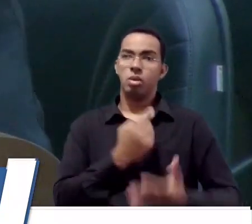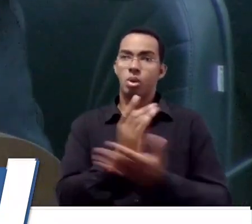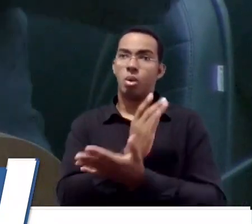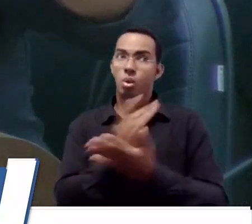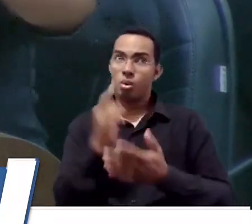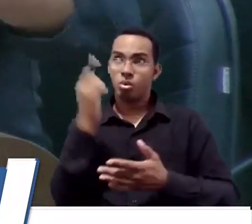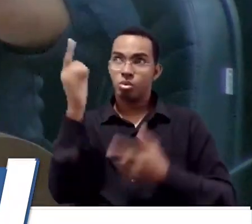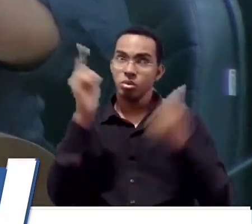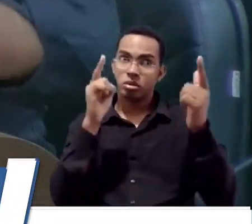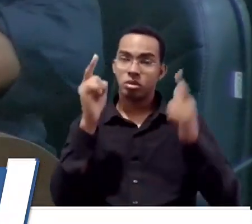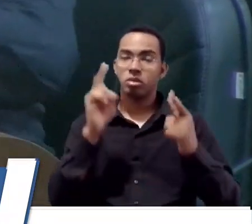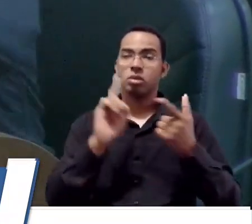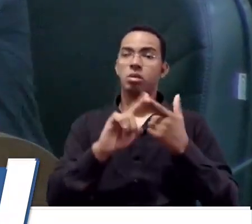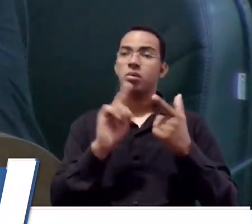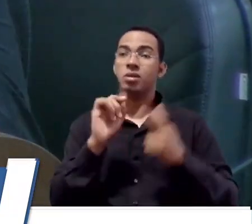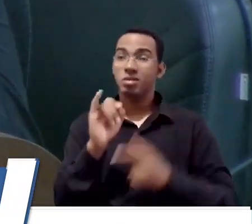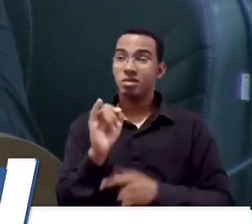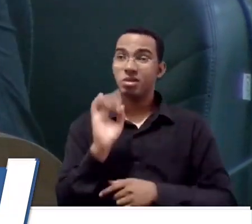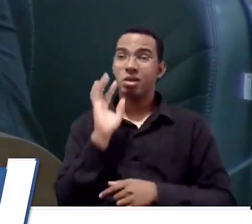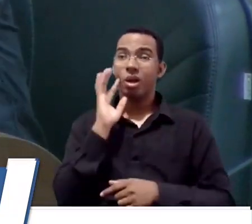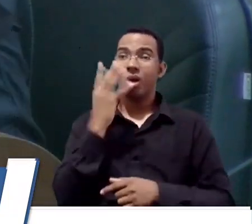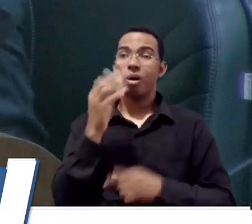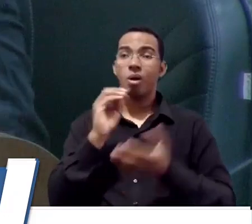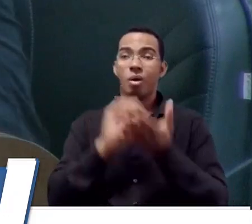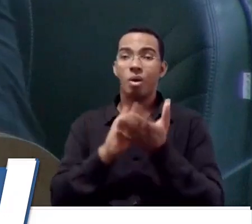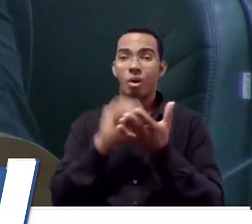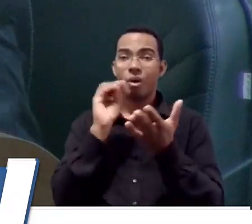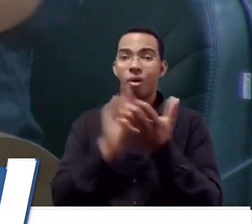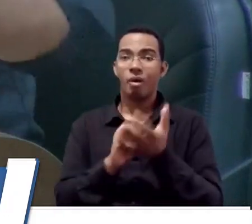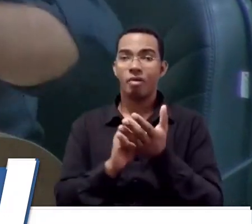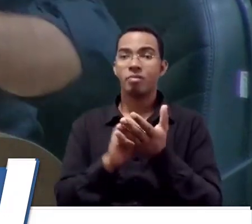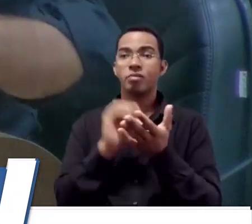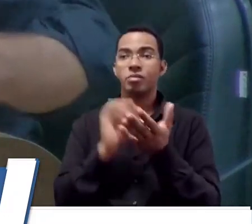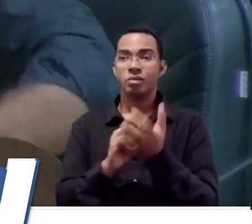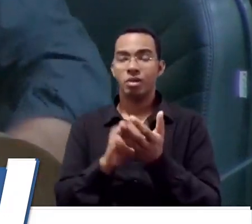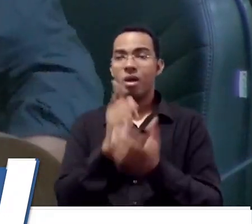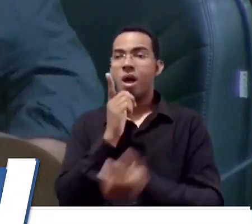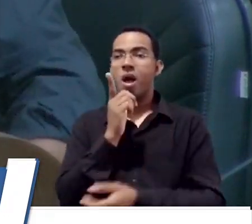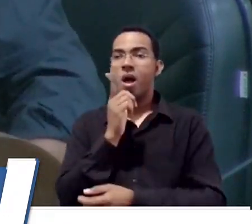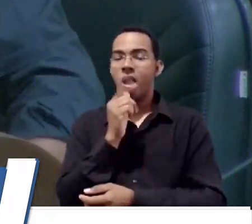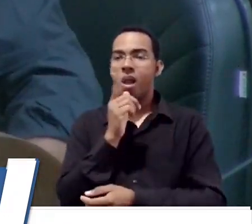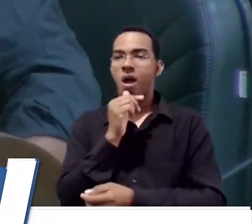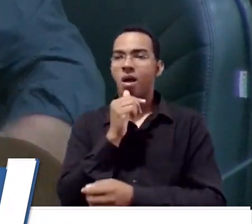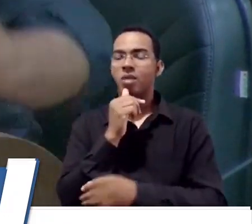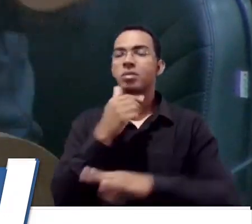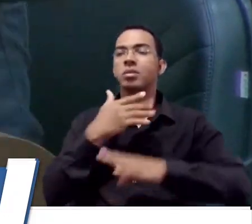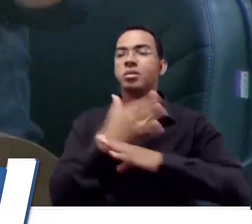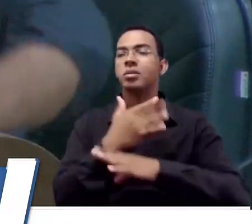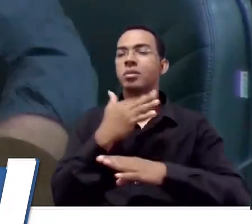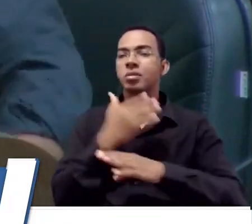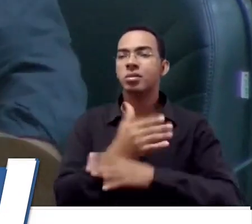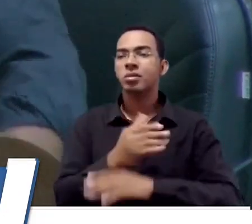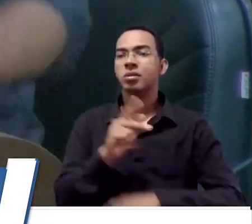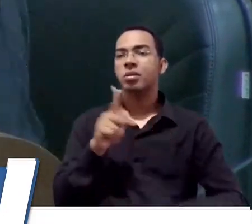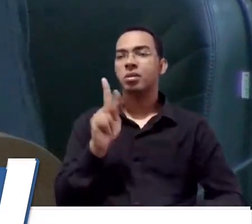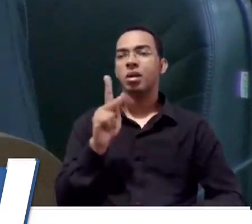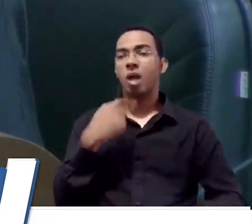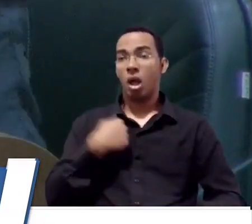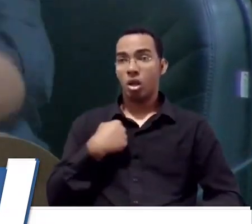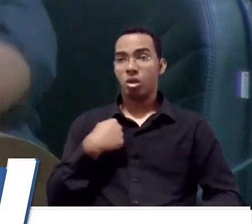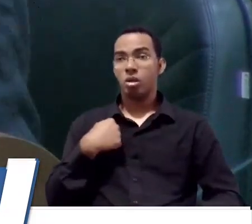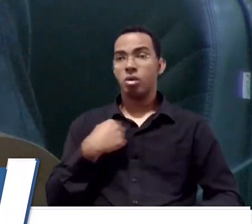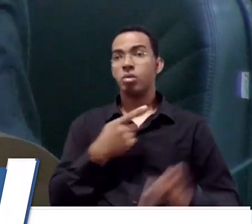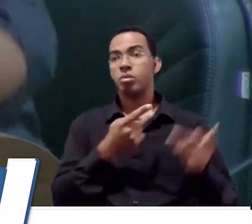também, quando houve a carência, a escassez de água nessa cidade, Cacá e eu, nós